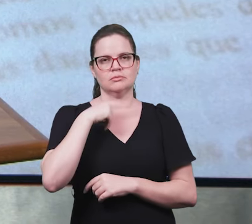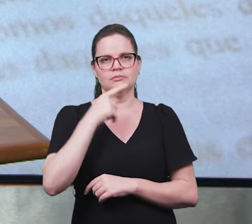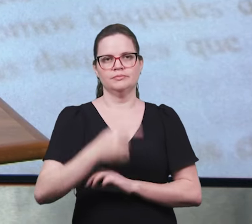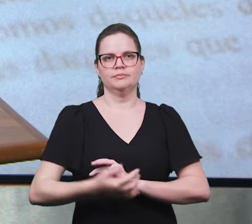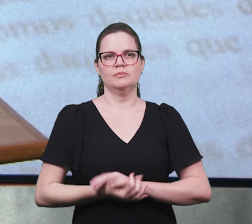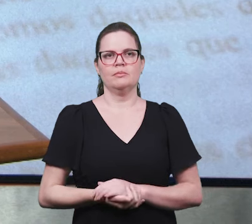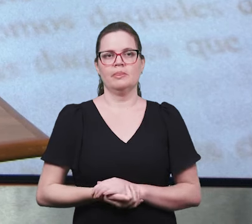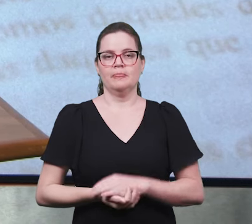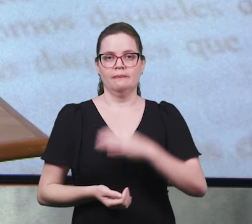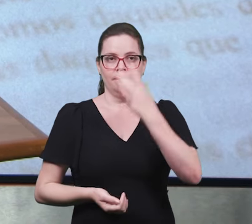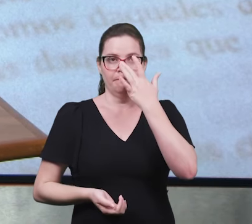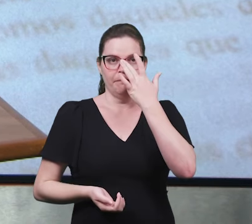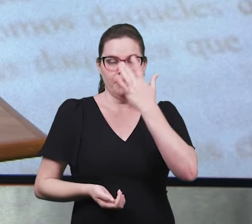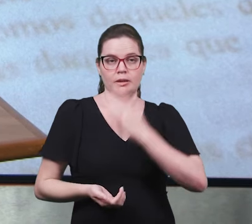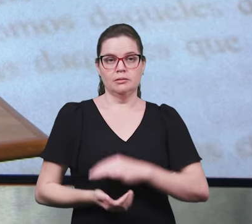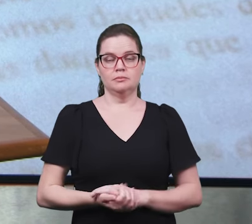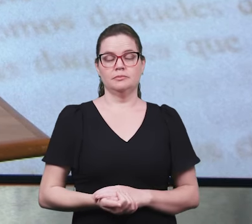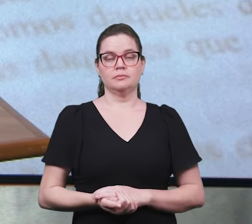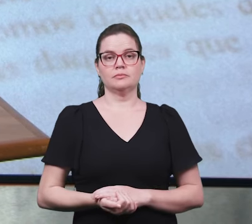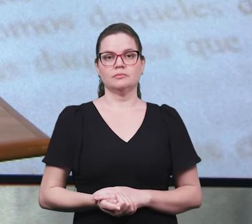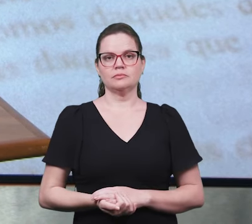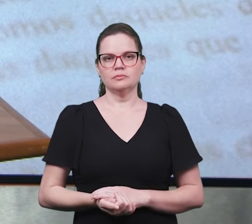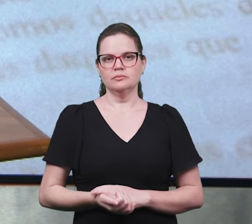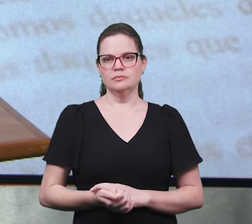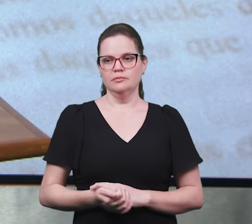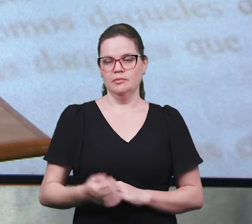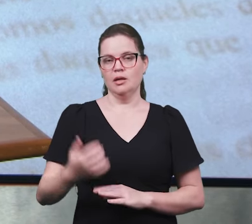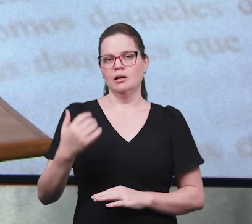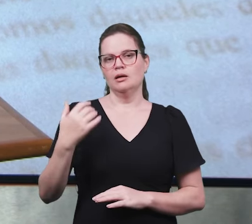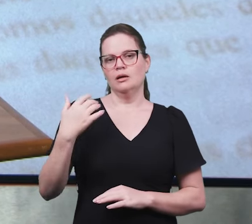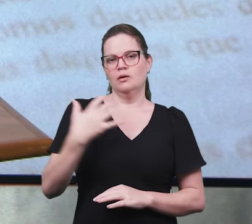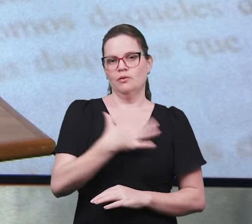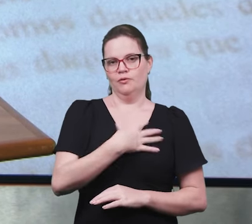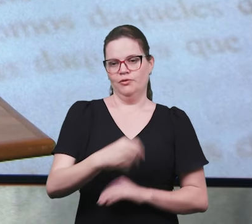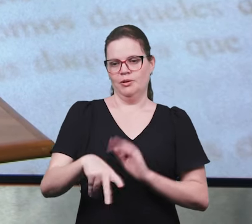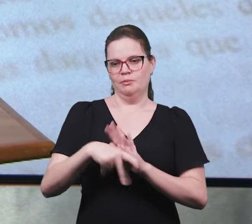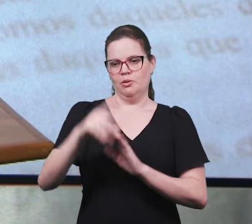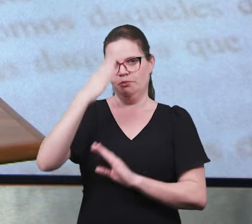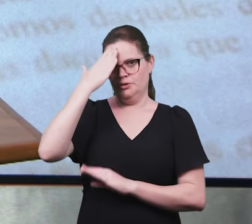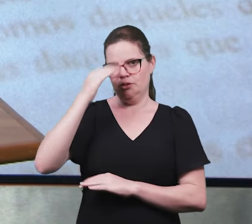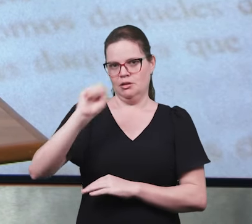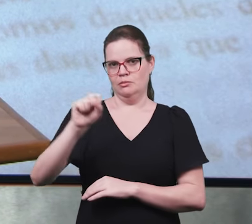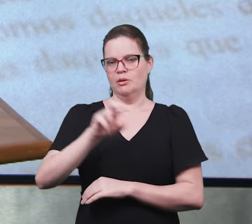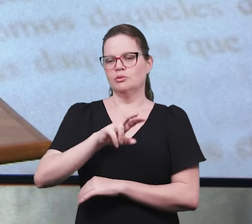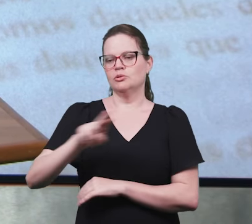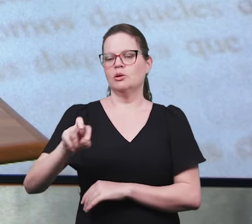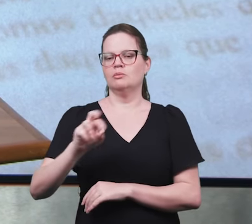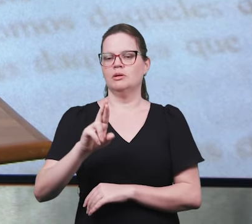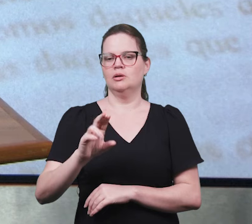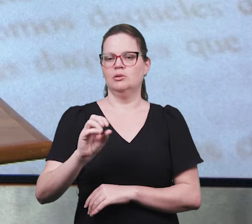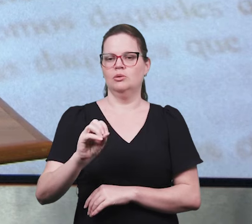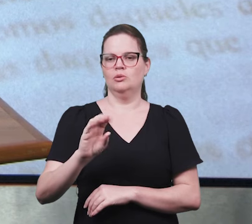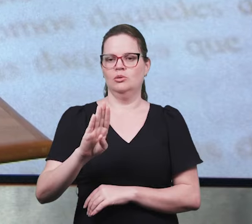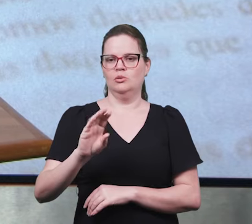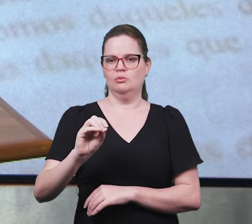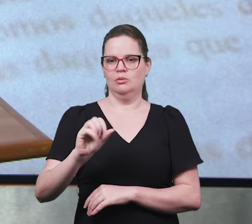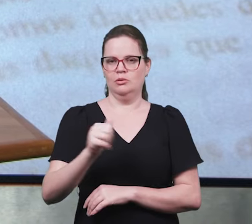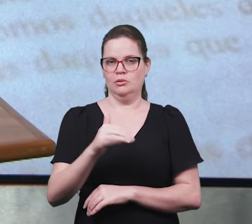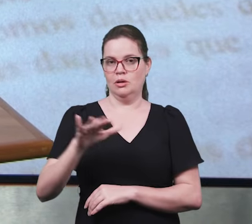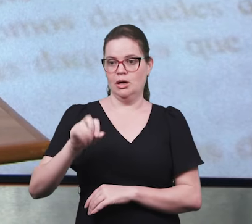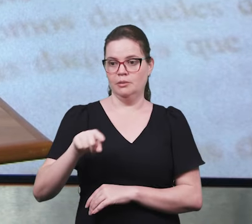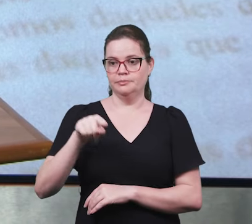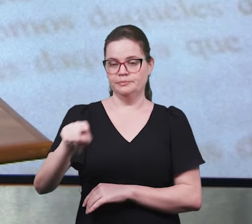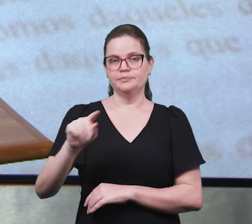No início do reinado de Roboão, filho de Salomão, o reino unificado da nação de